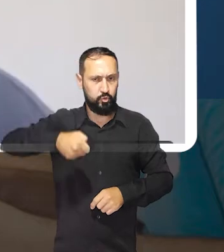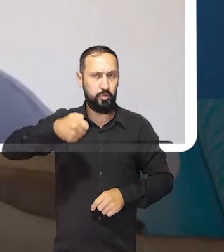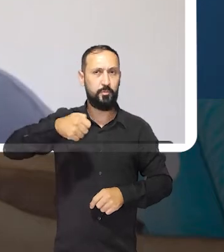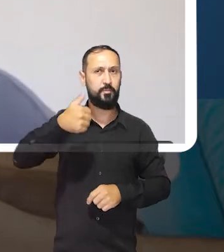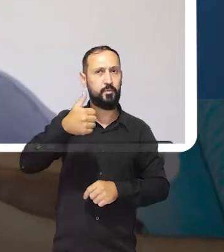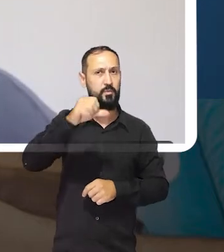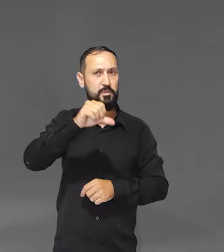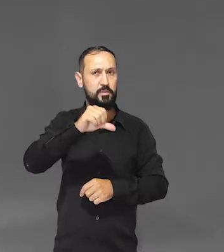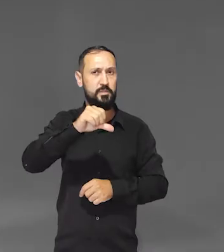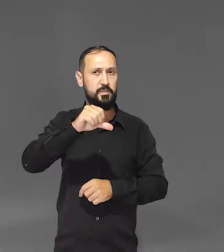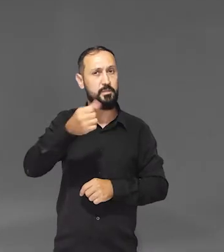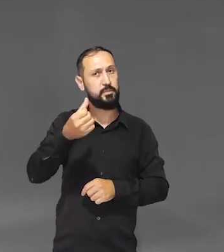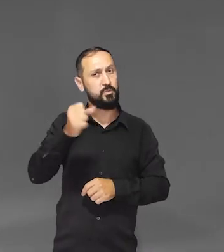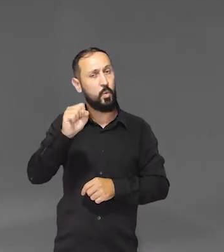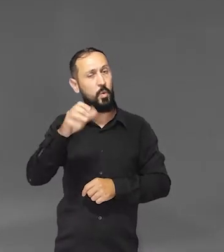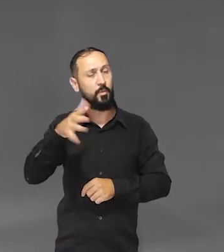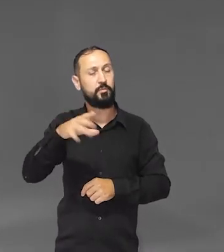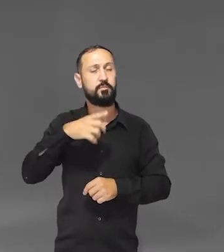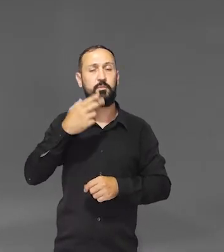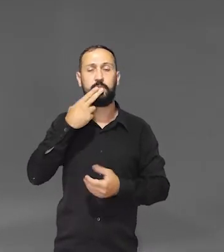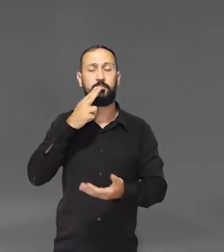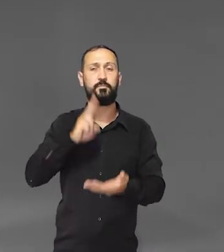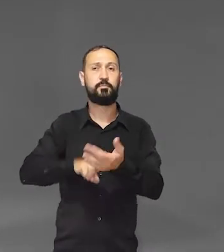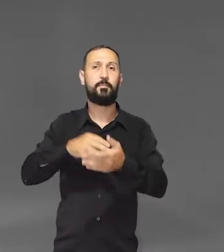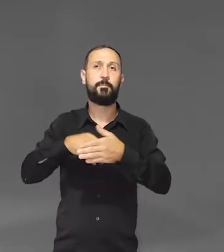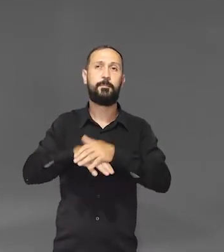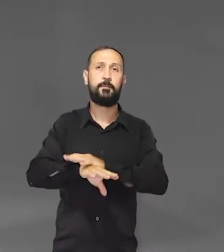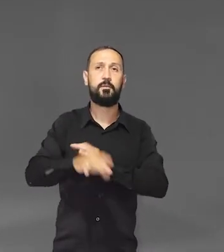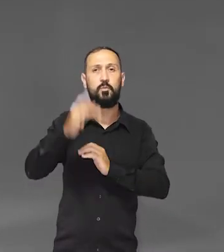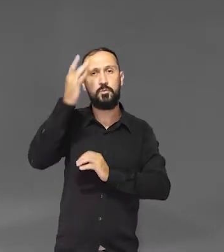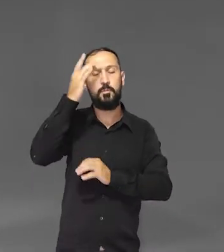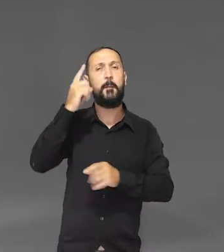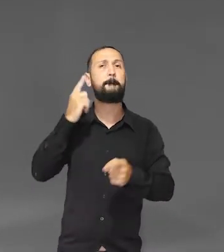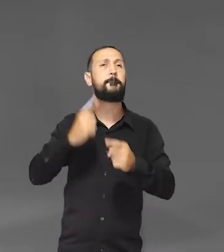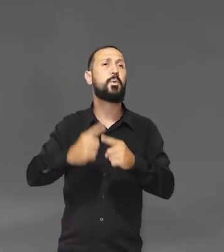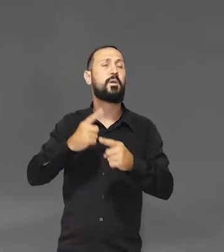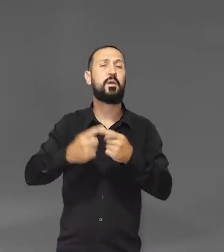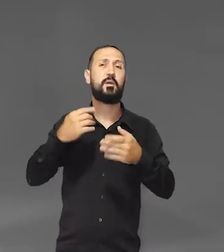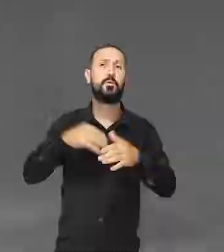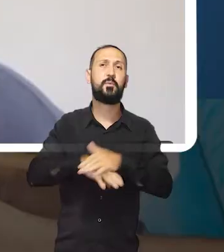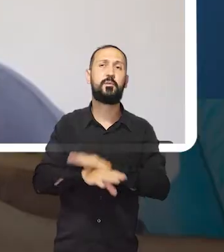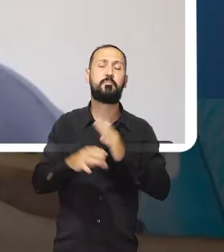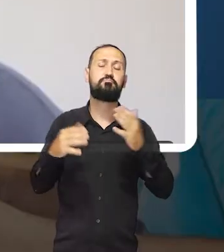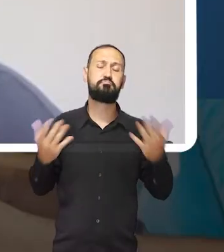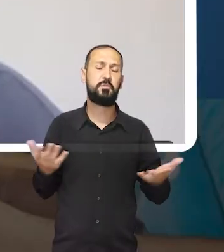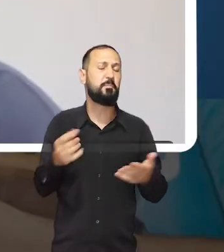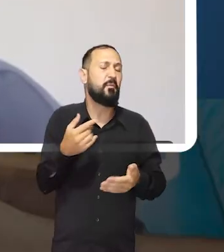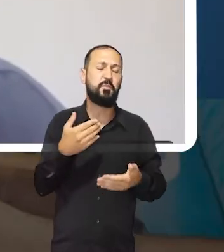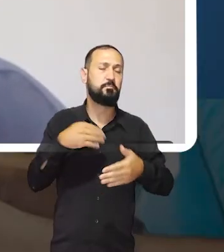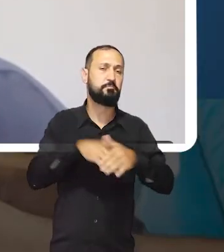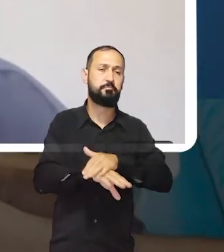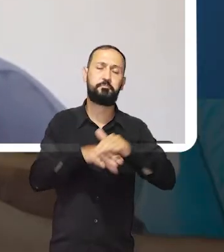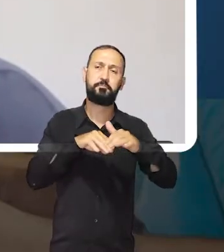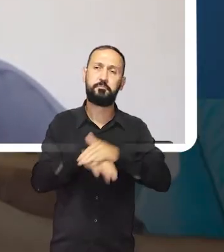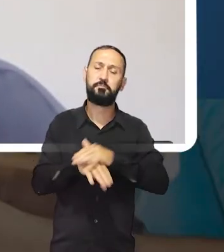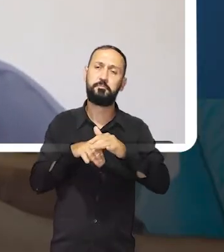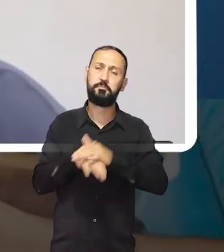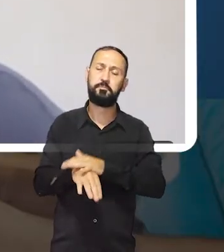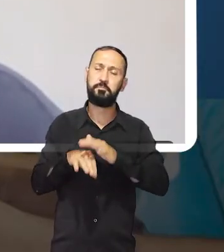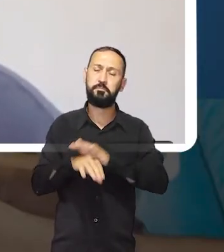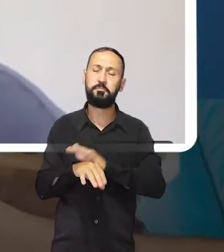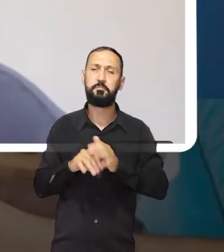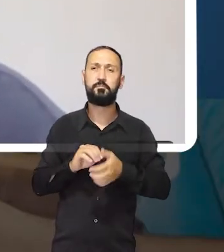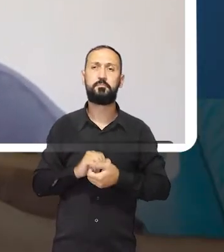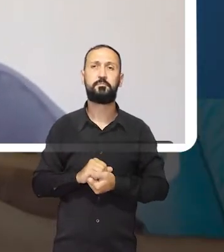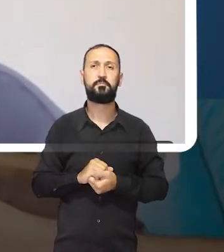né, 68. Então, eu guardei essas cartas. Primeiro, não sabia por que guardar simplesmente.